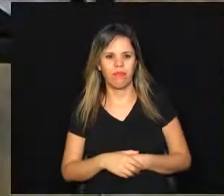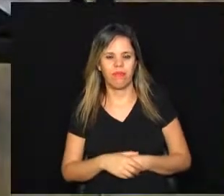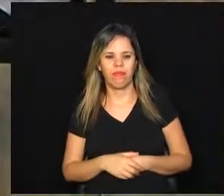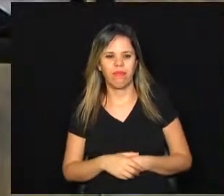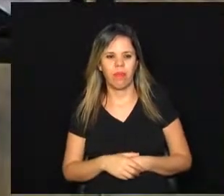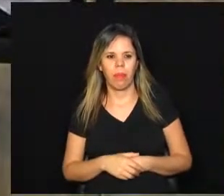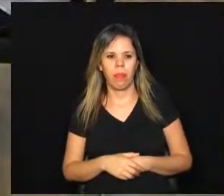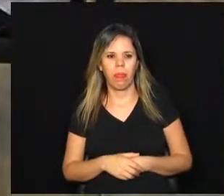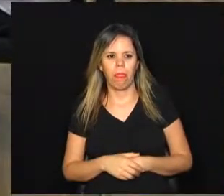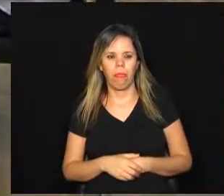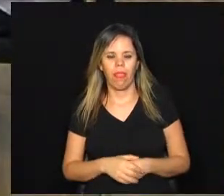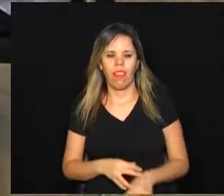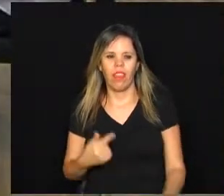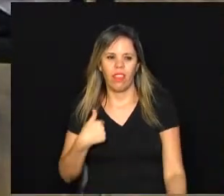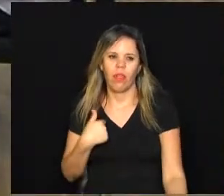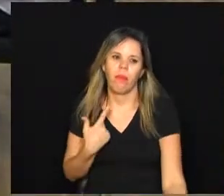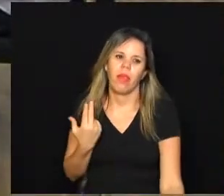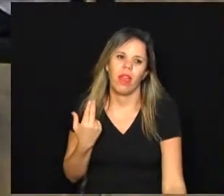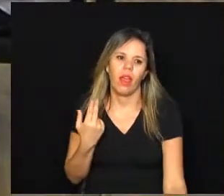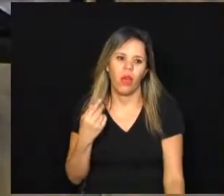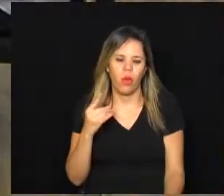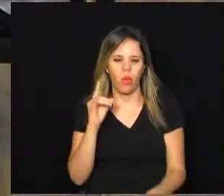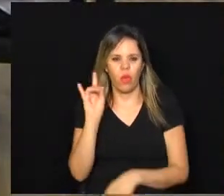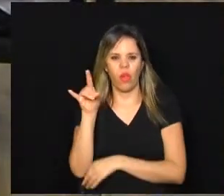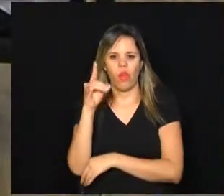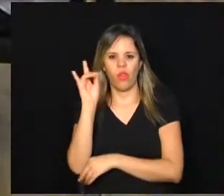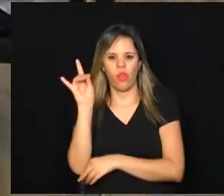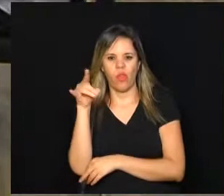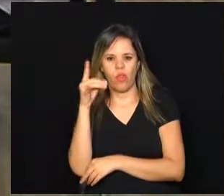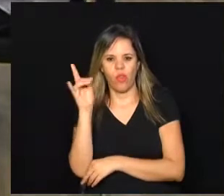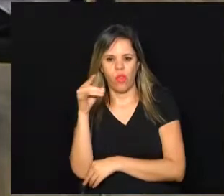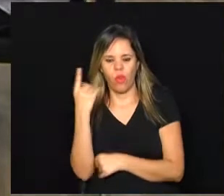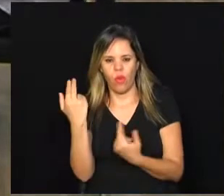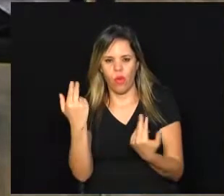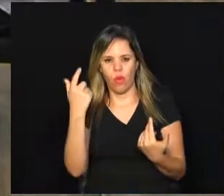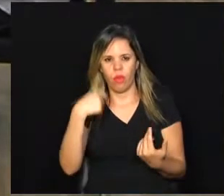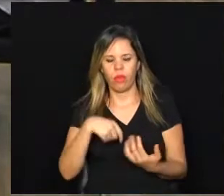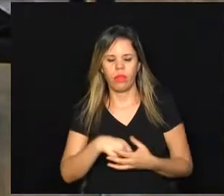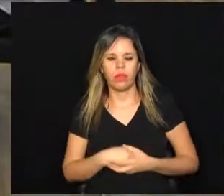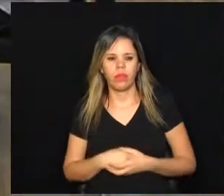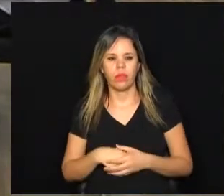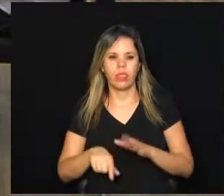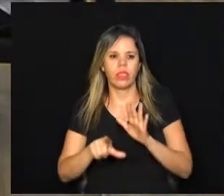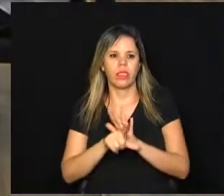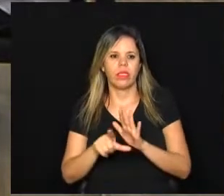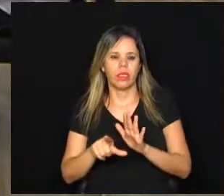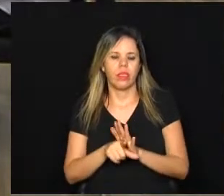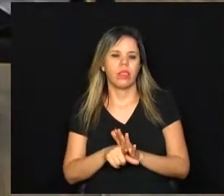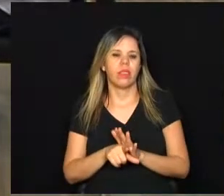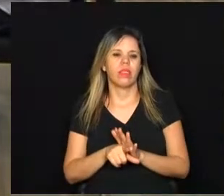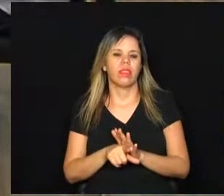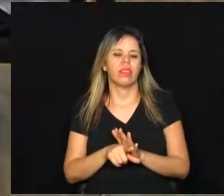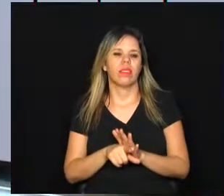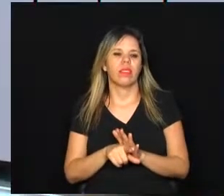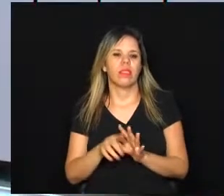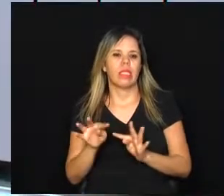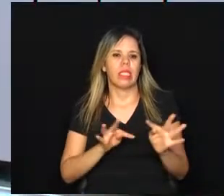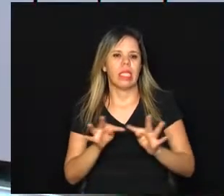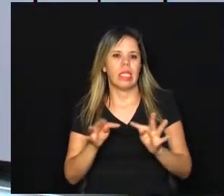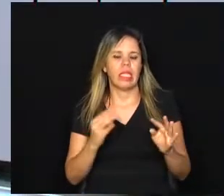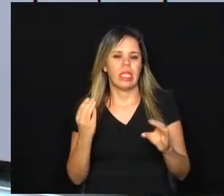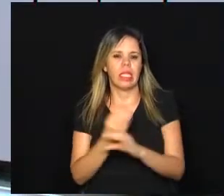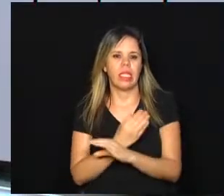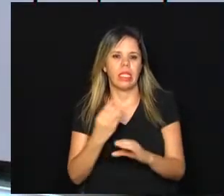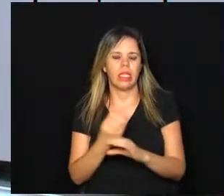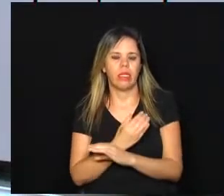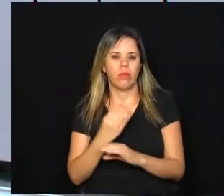Sou hidrossauro também, como você fala. Eu coloquei 89. Um artigo na lei orgânica obrigando o município a tratar 100% do esgoto,